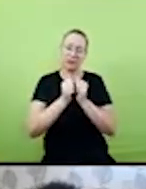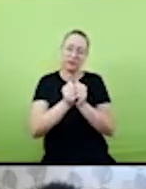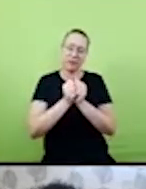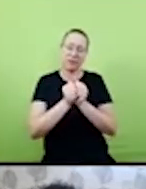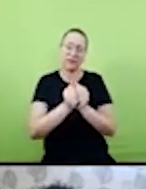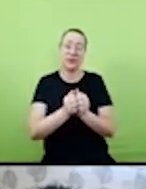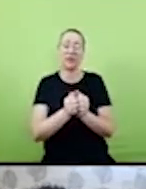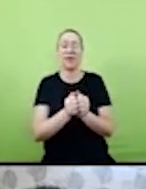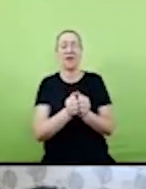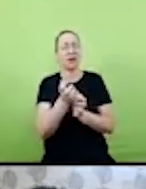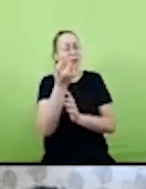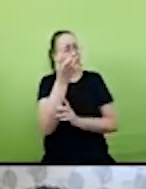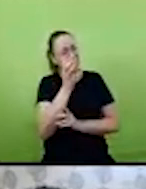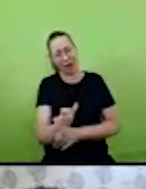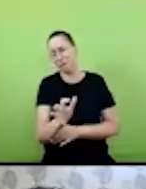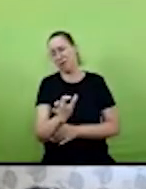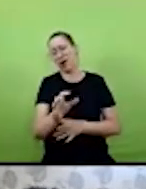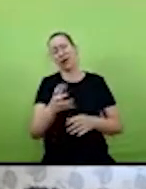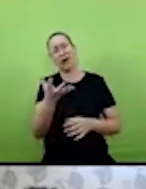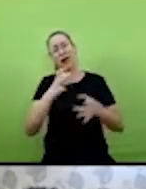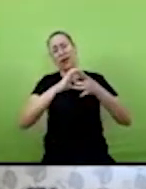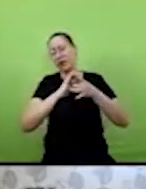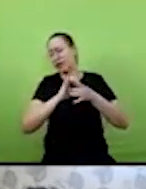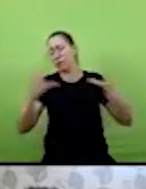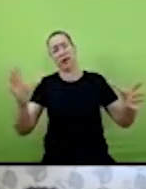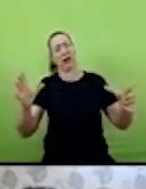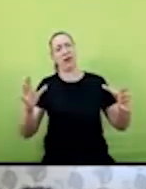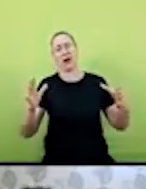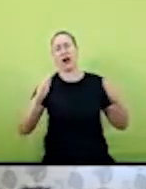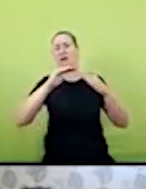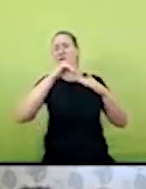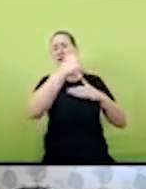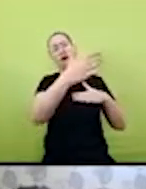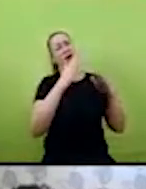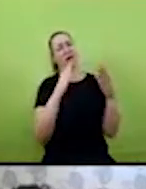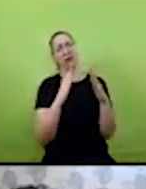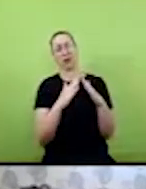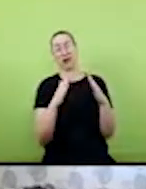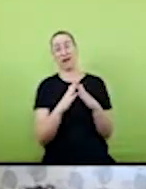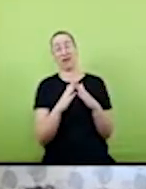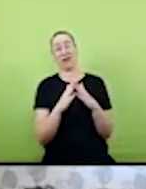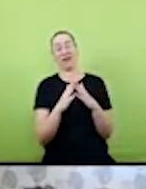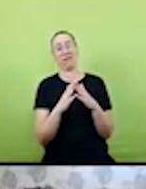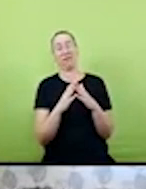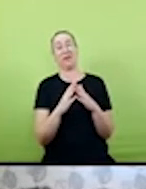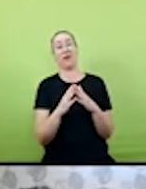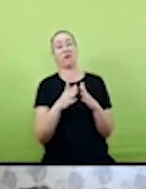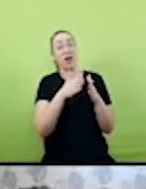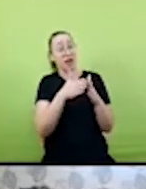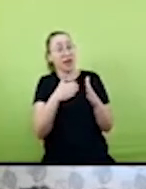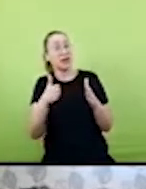sair daquela situação, vai para a casa da mãe, sai de casa, né, e é nesse momento que